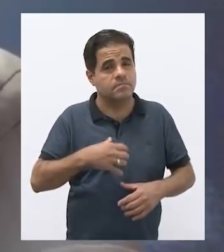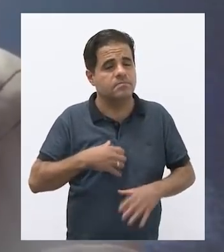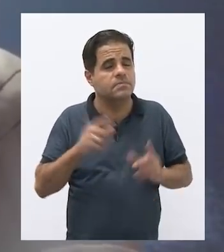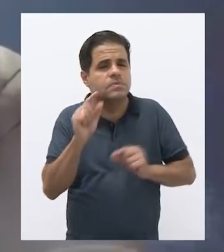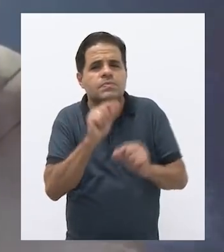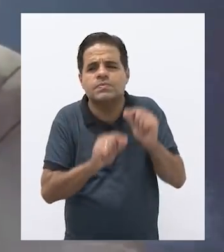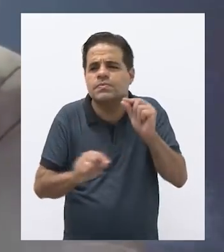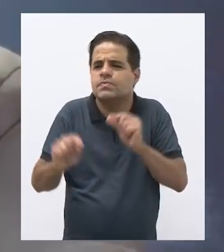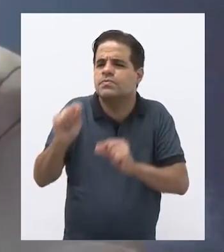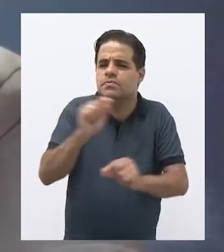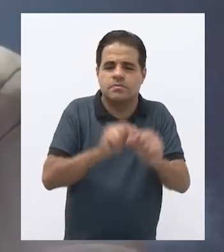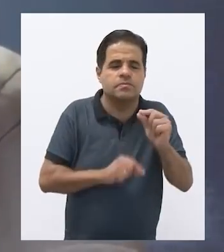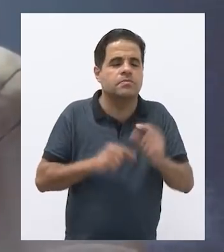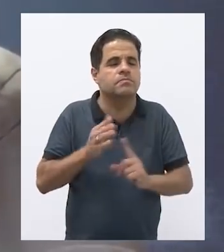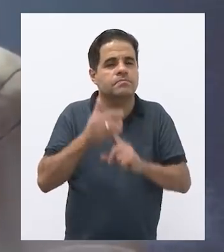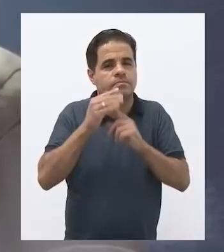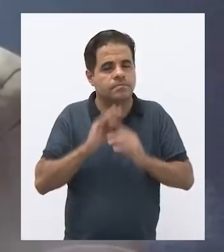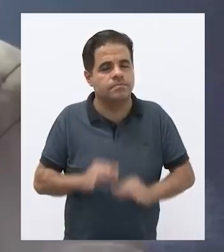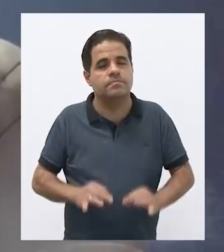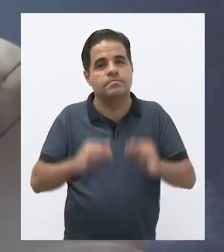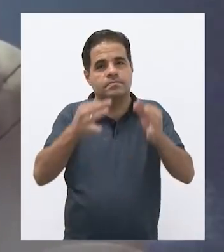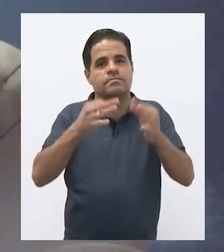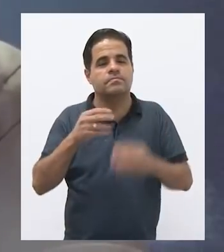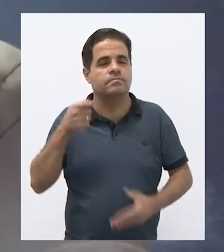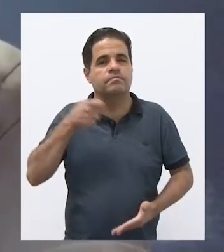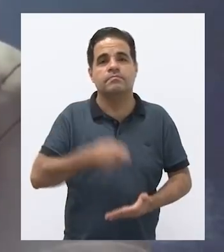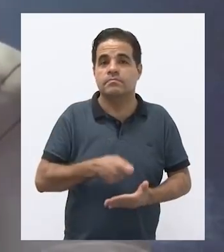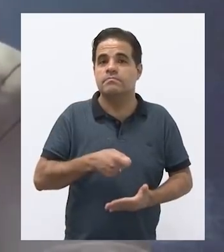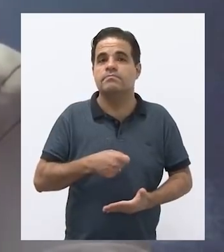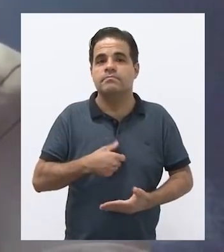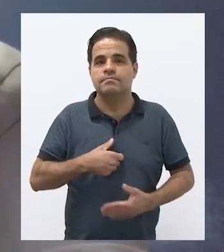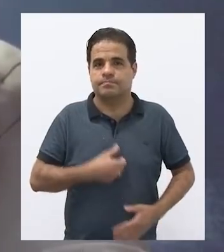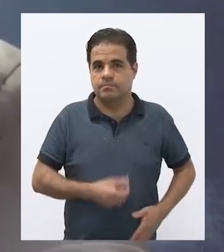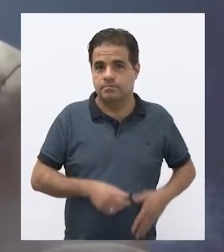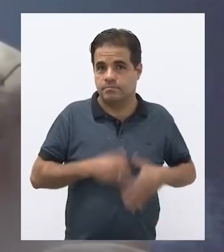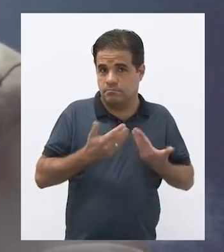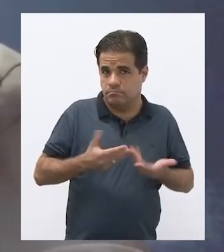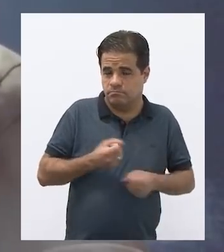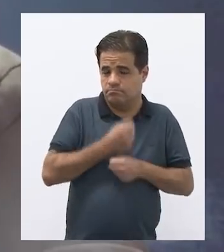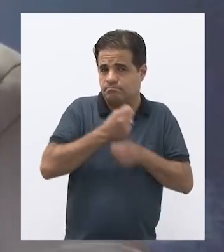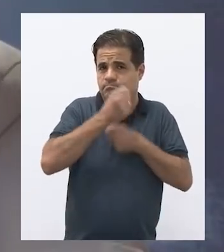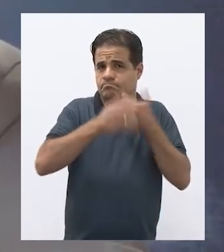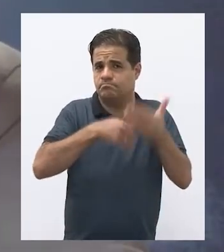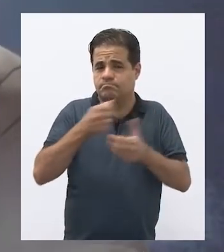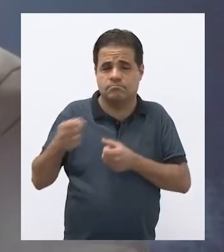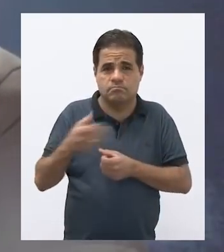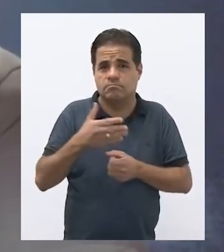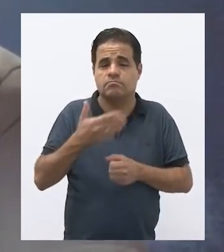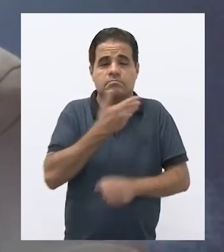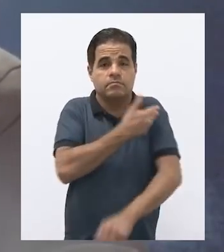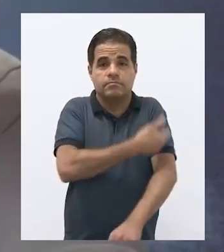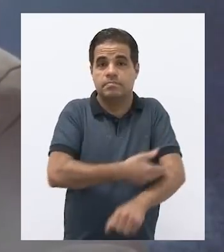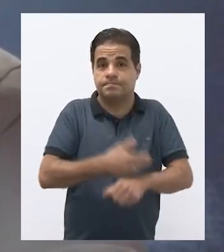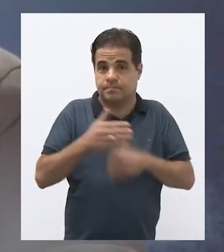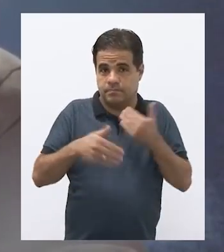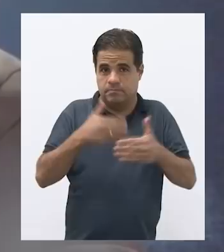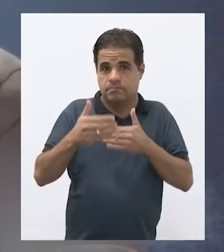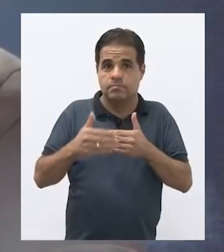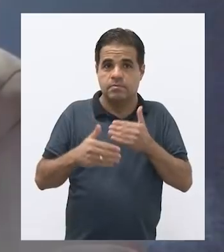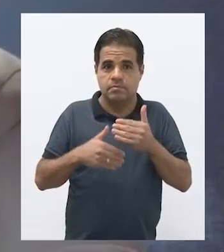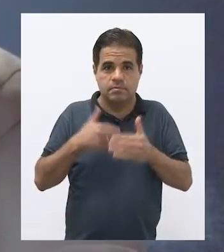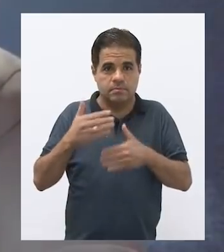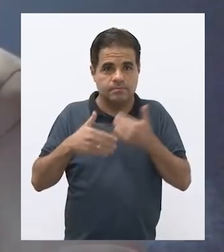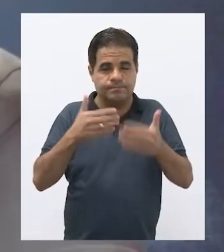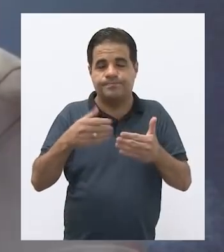sutil pela qual a tecnologia se impõe e como ela constrói novos hábitos, como ela